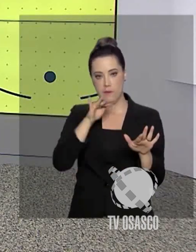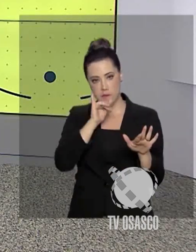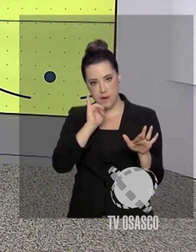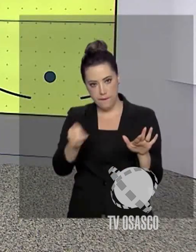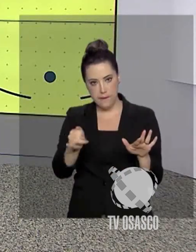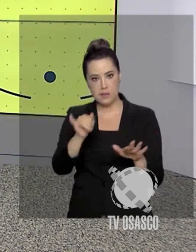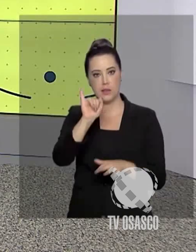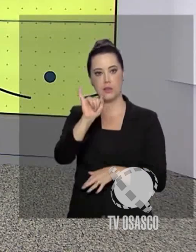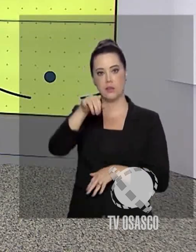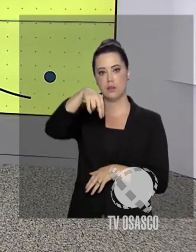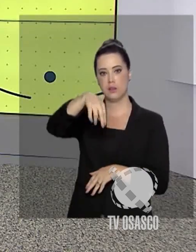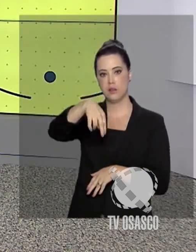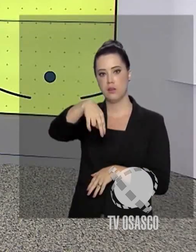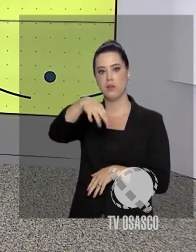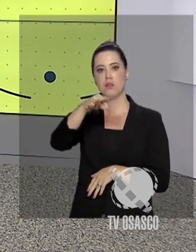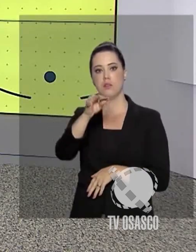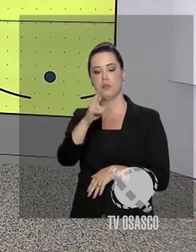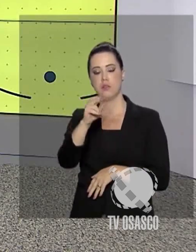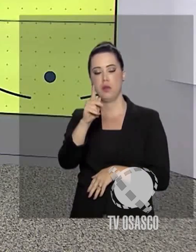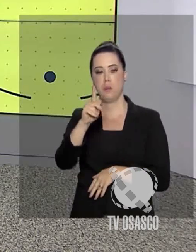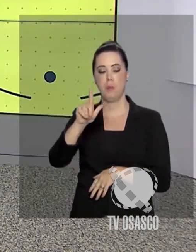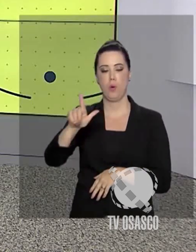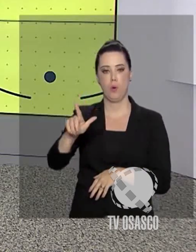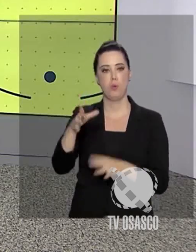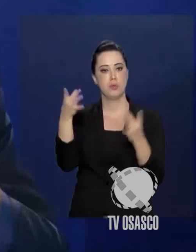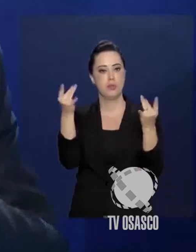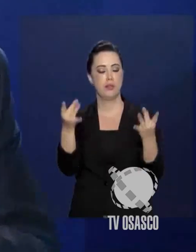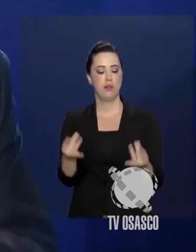Interpol para prestar informações. Vamos ouvir.